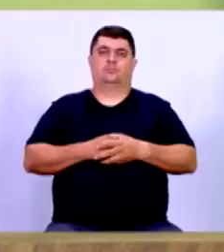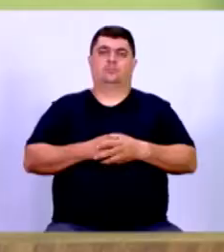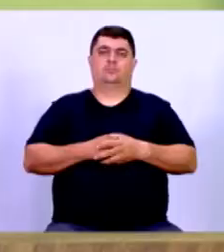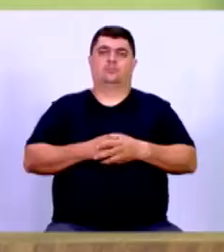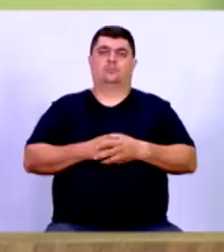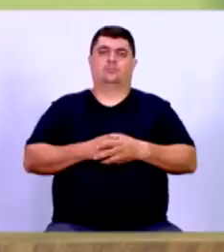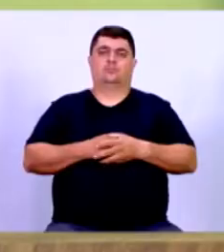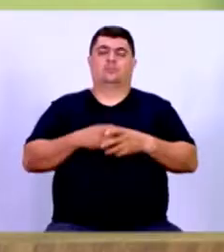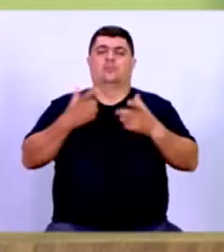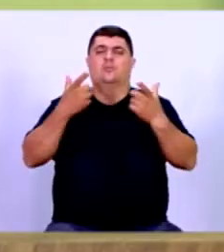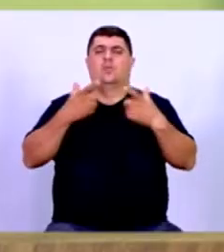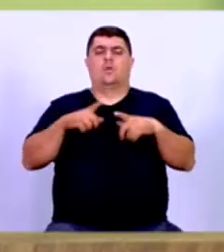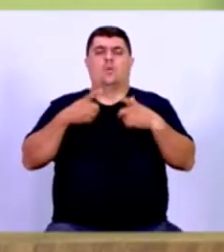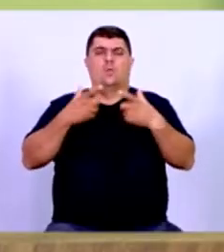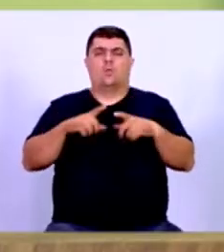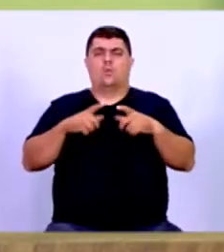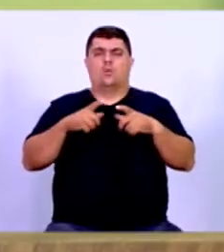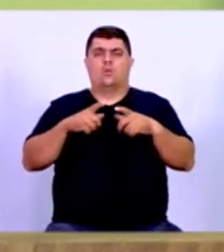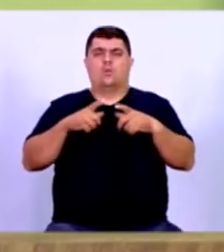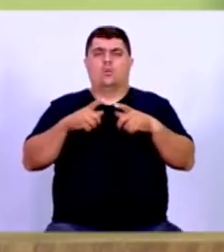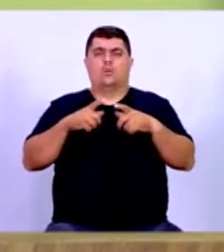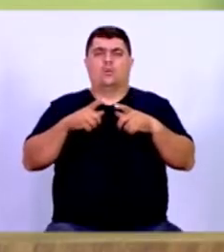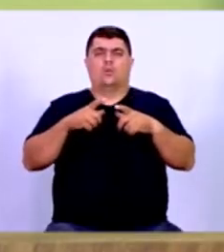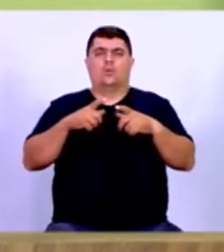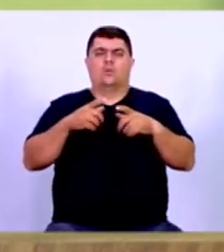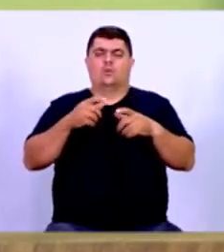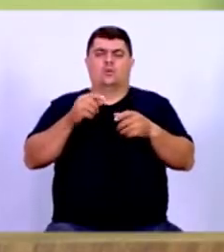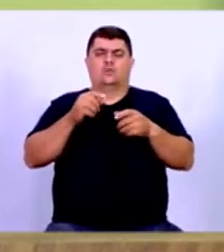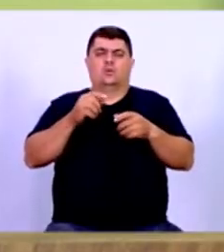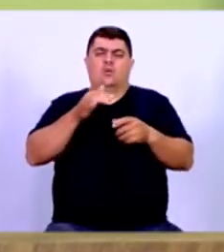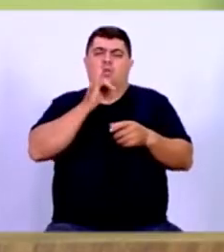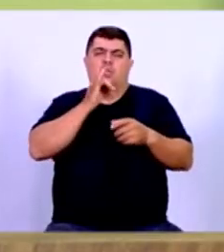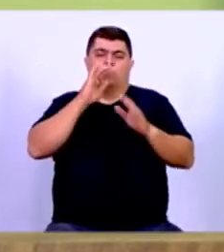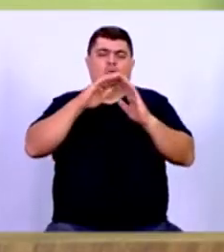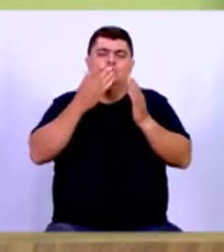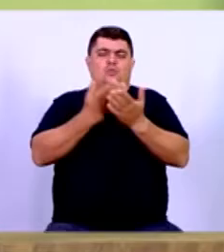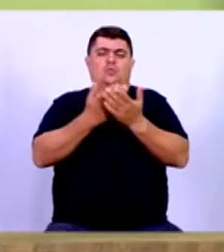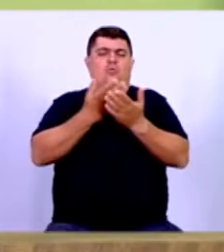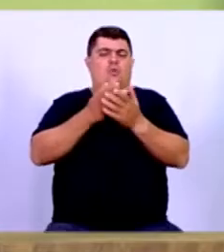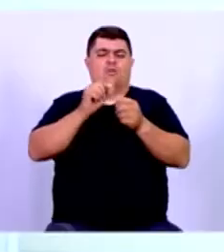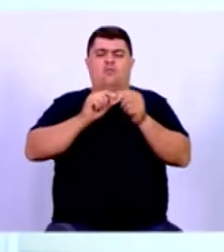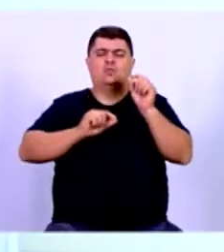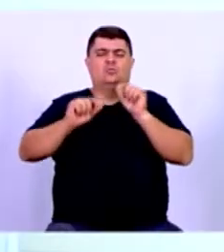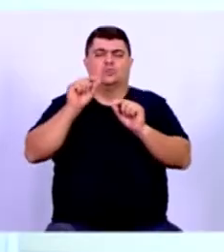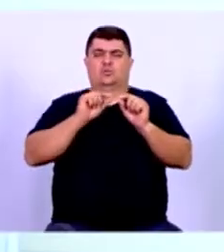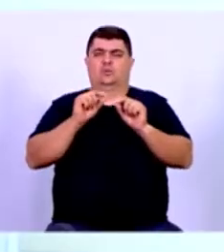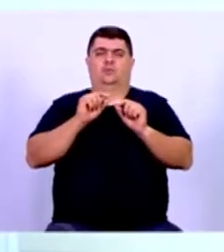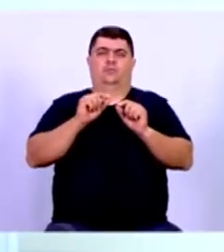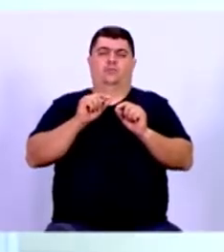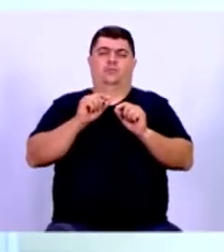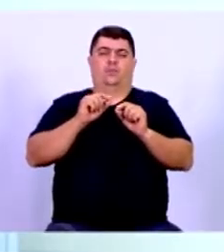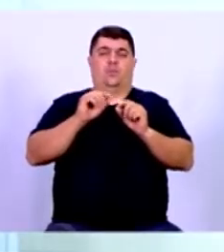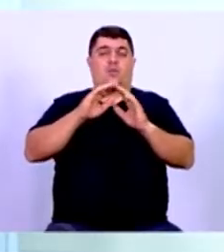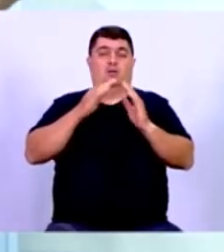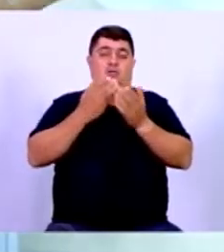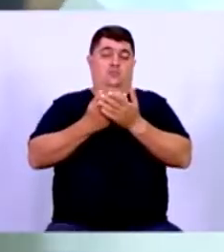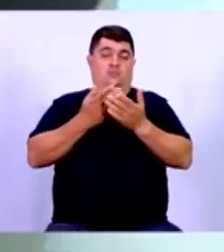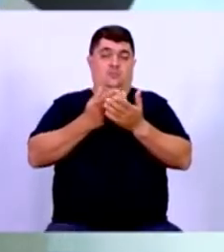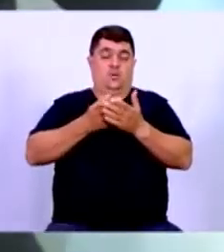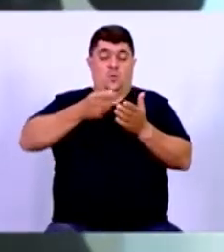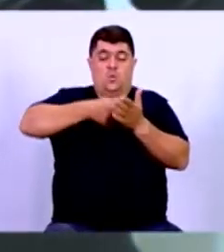fica aí a instituição de ensino? O que a instituição de ensino tem como obrigação a fazer? A instituição de ensino tem